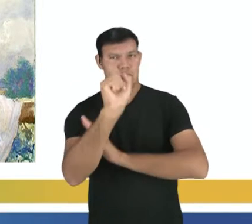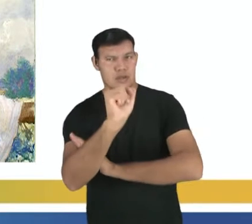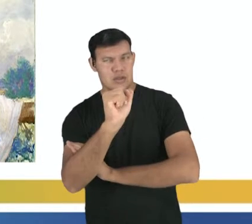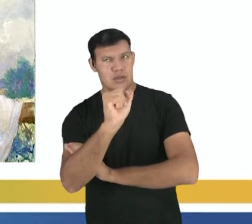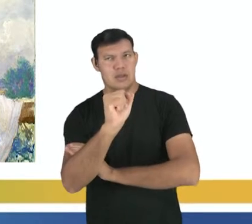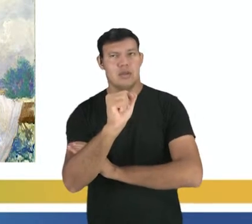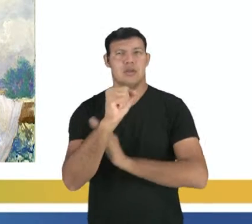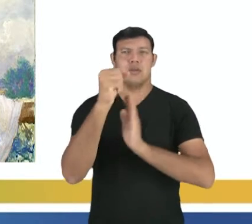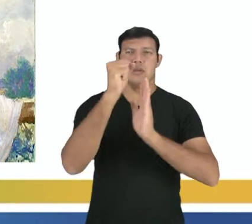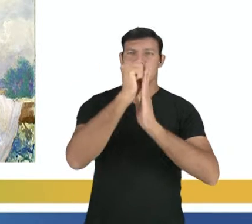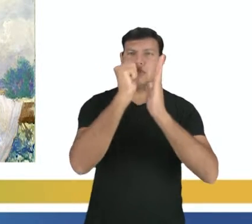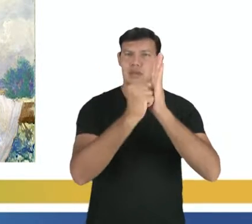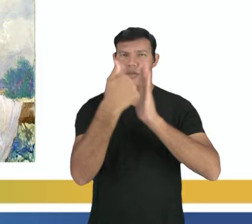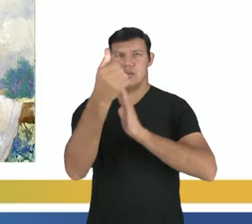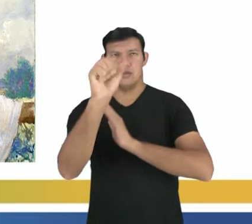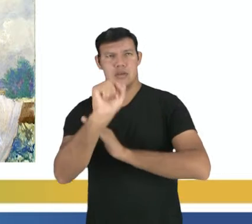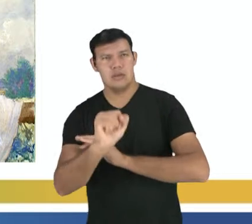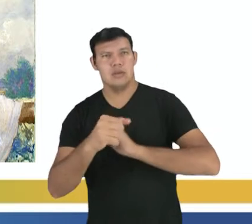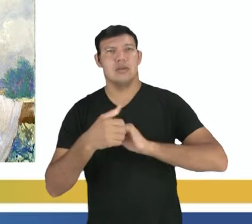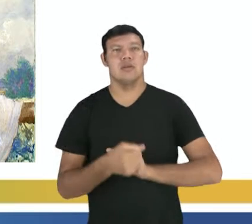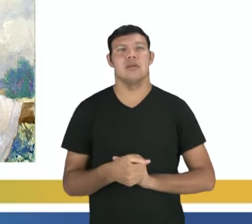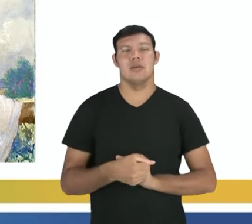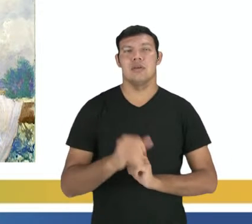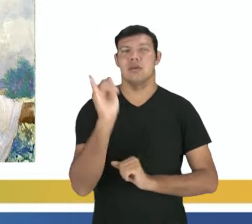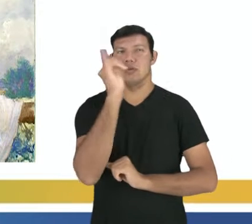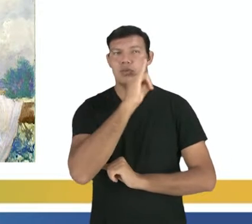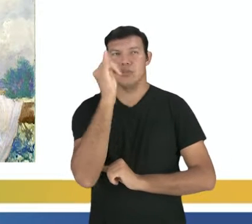Ali pela Itália, Alemanha, Inglaterra e França.